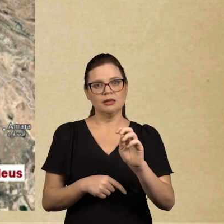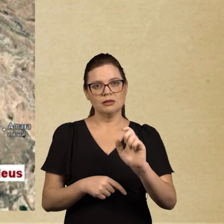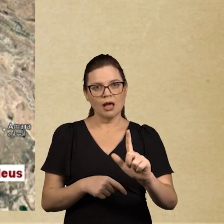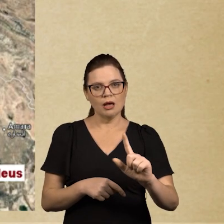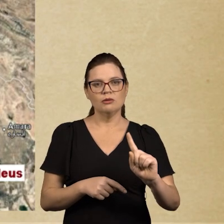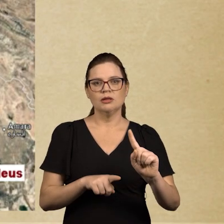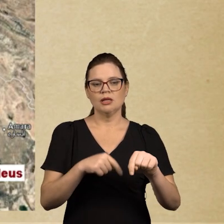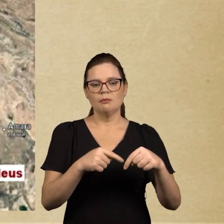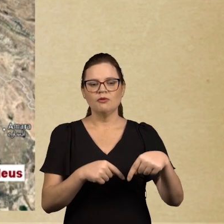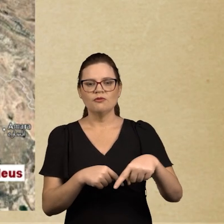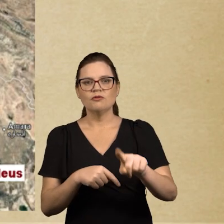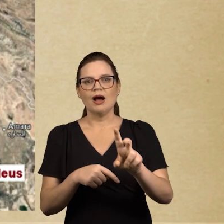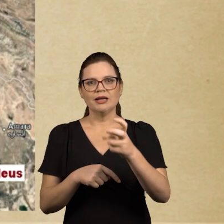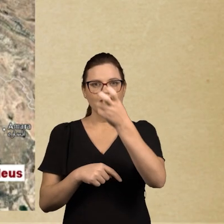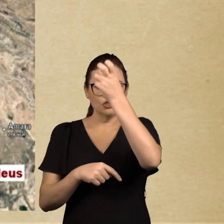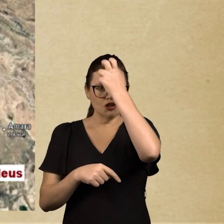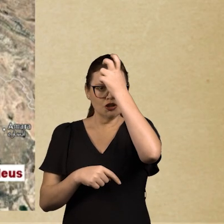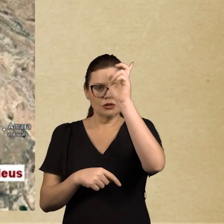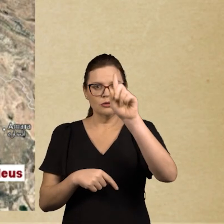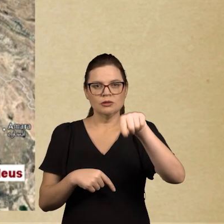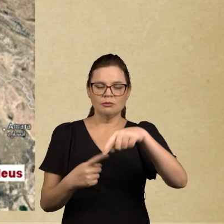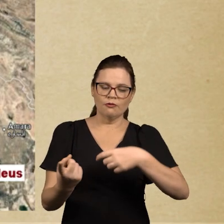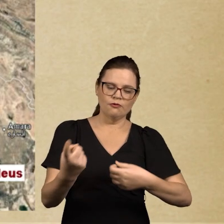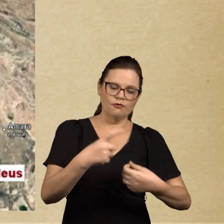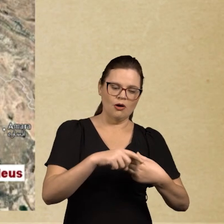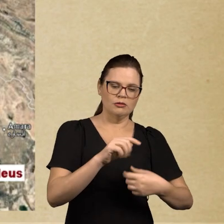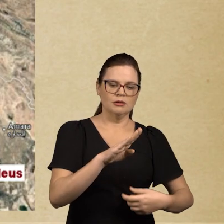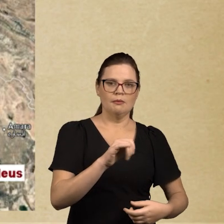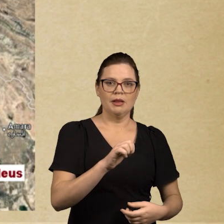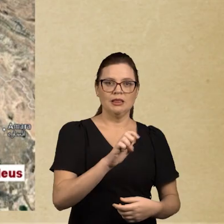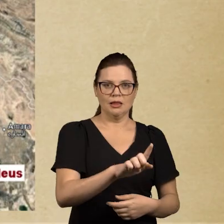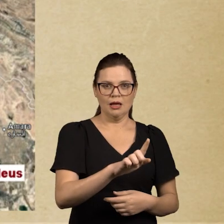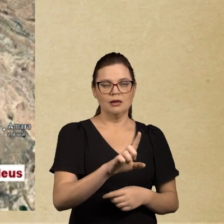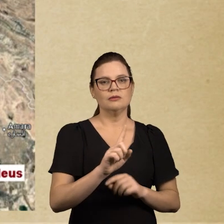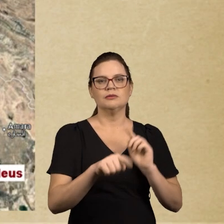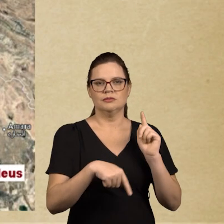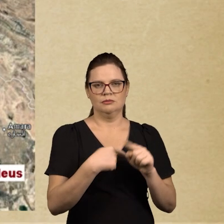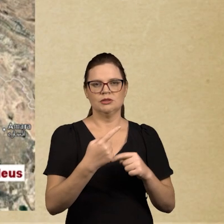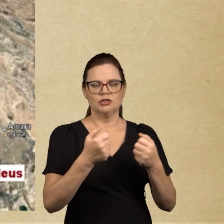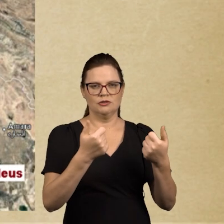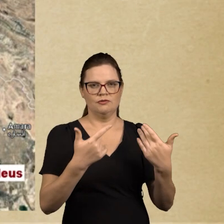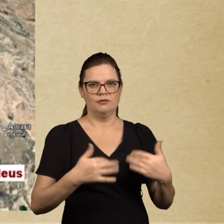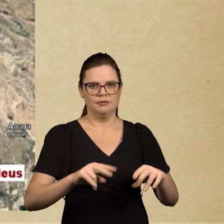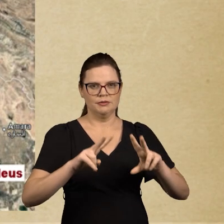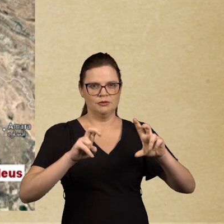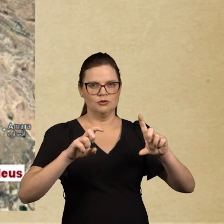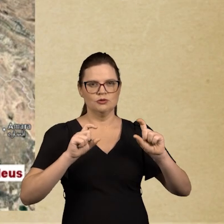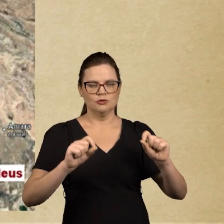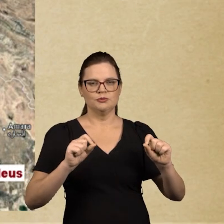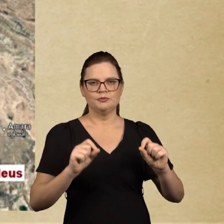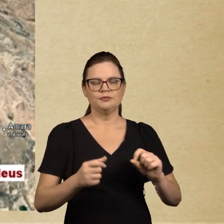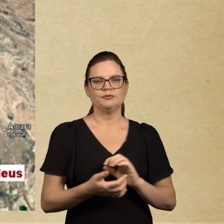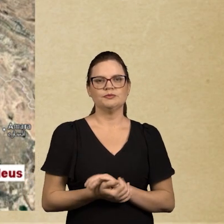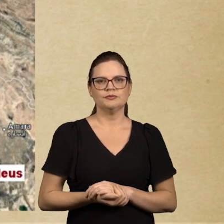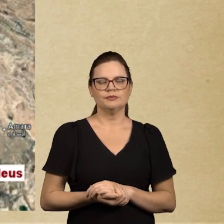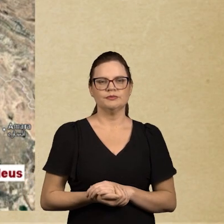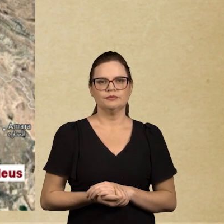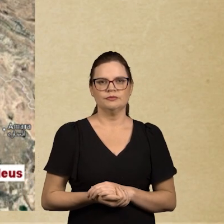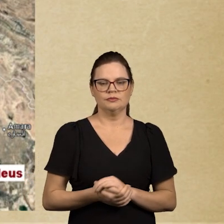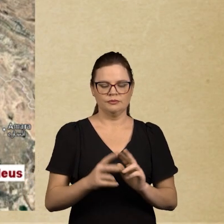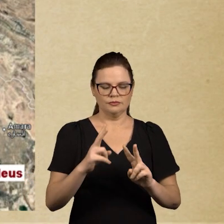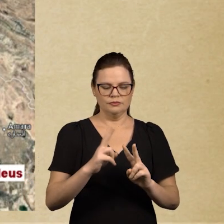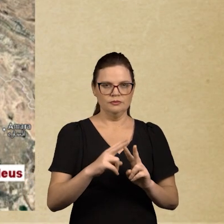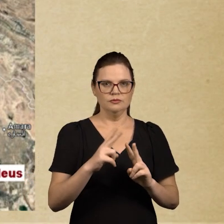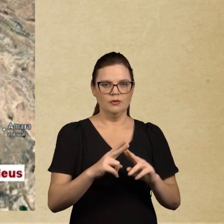Egito, né, por causa da fome, retorna a Betel. Isso é interessante, nós vamos falar um pouquinho sobre isso, né, nesse episódio, vamos ficar mais nesses